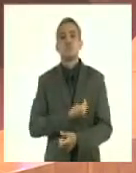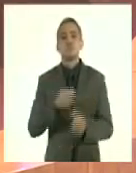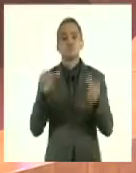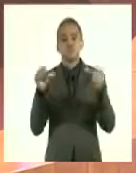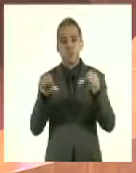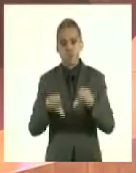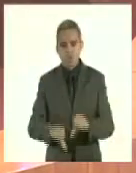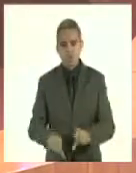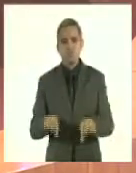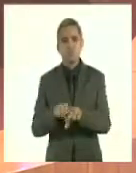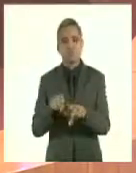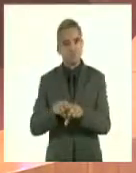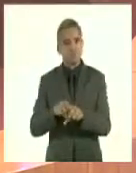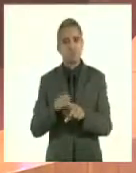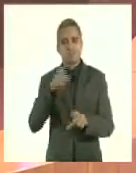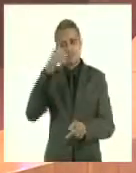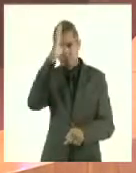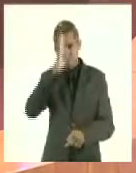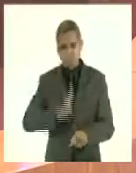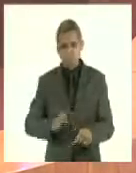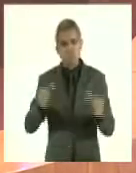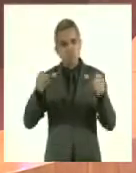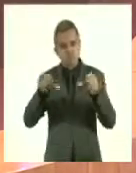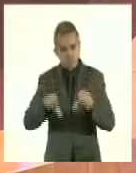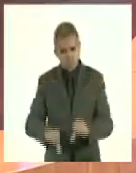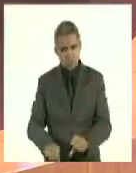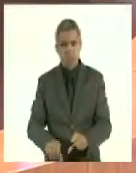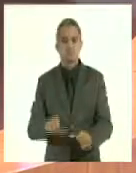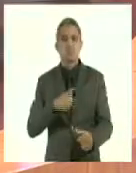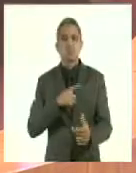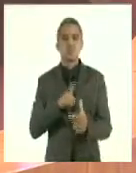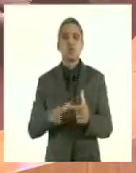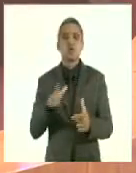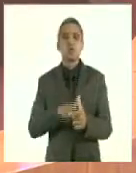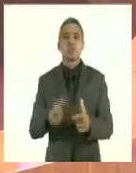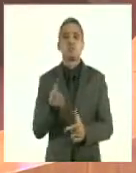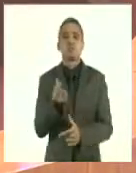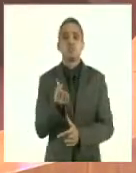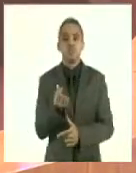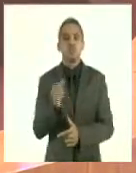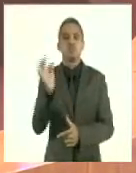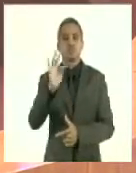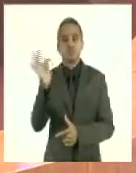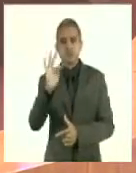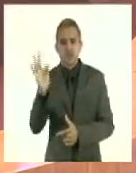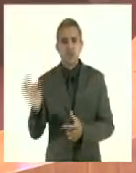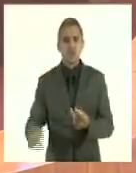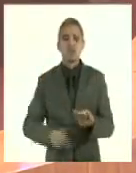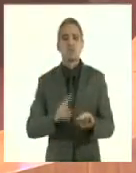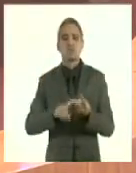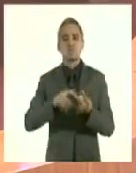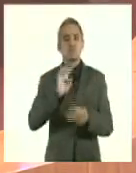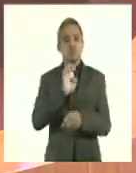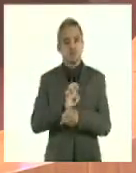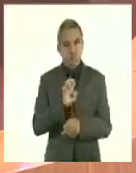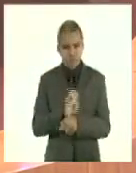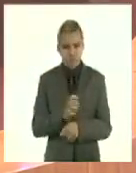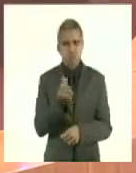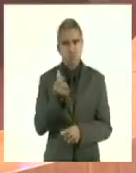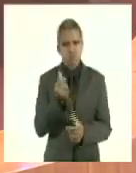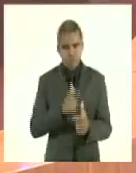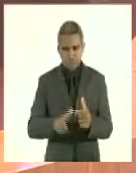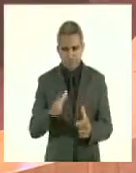uma recessão, nós temos problemas de caixa na União, no Estado, nos municípios brasileiros, e nós temos